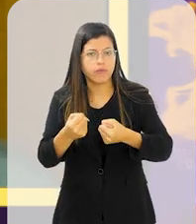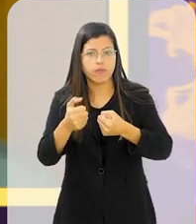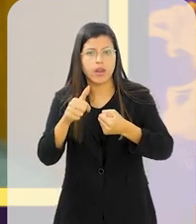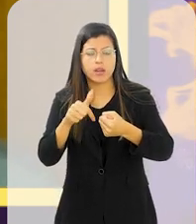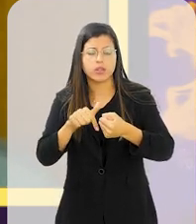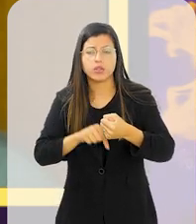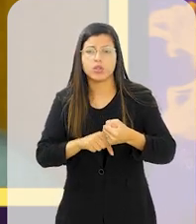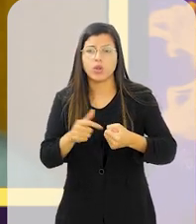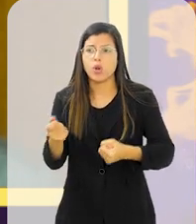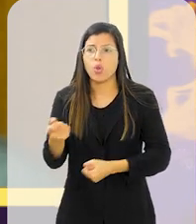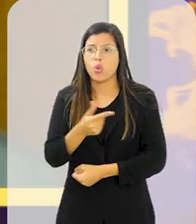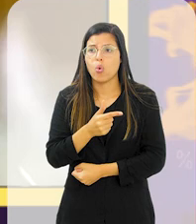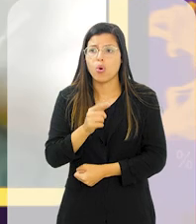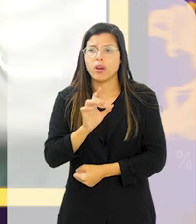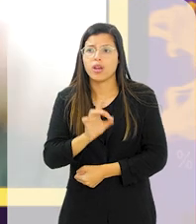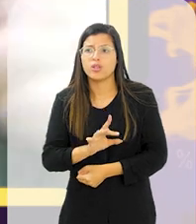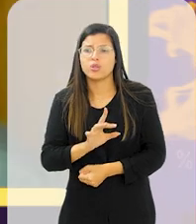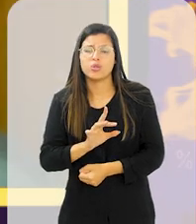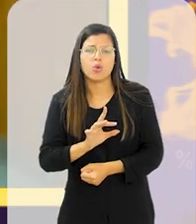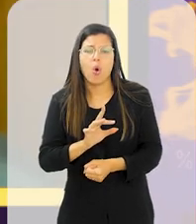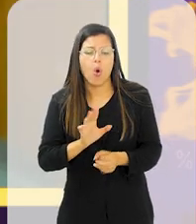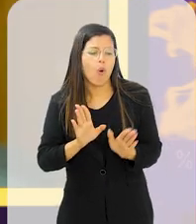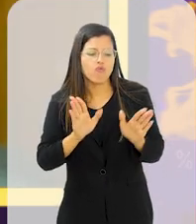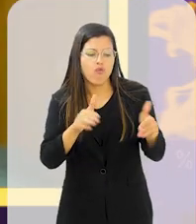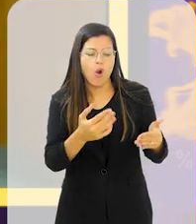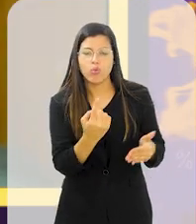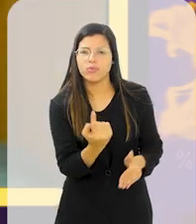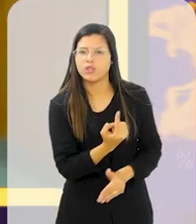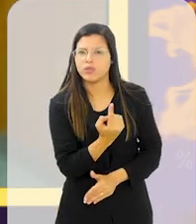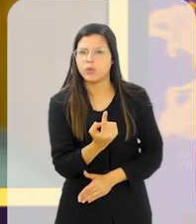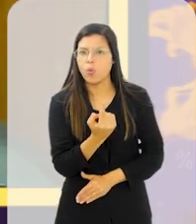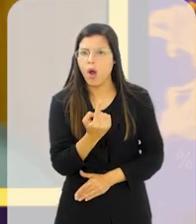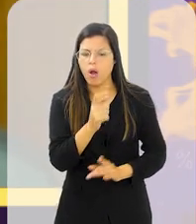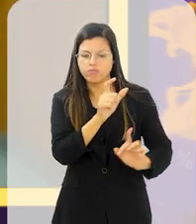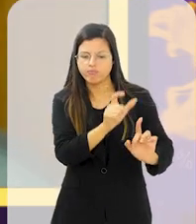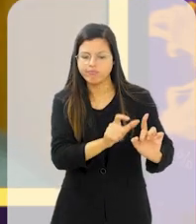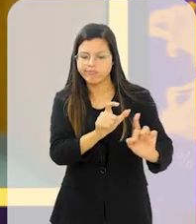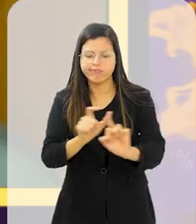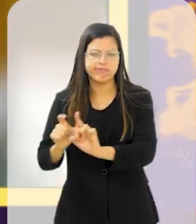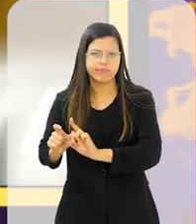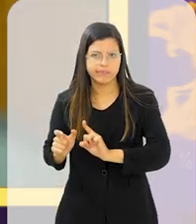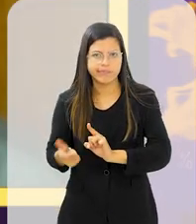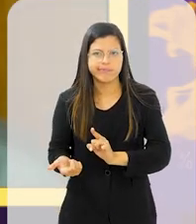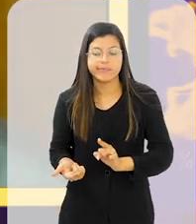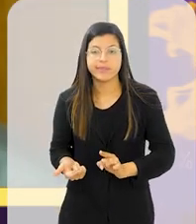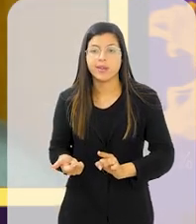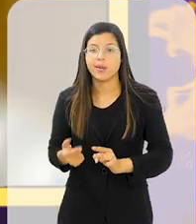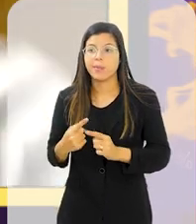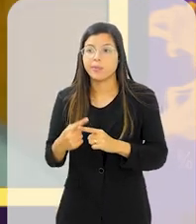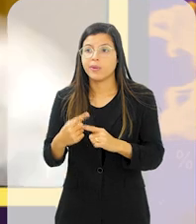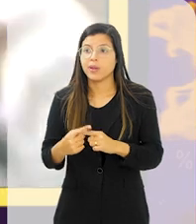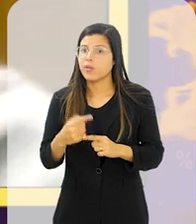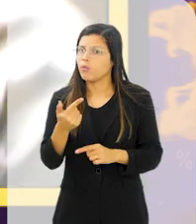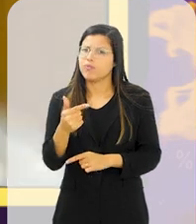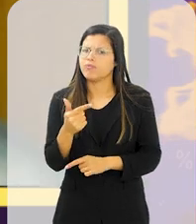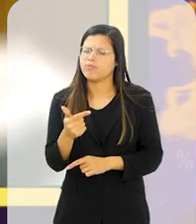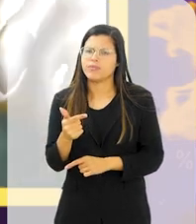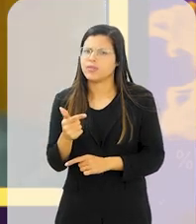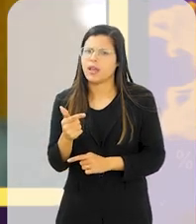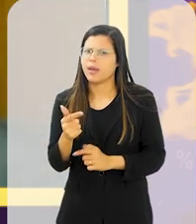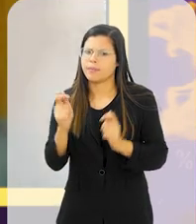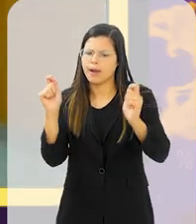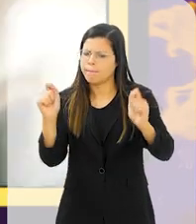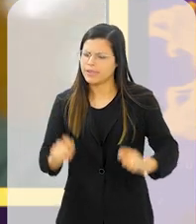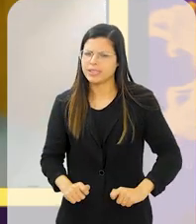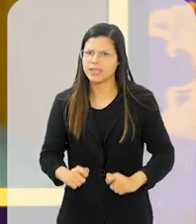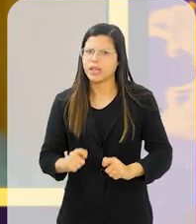com o futebol do que ficar apostando muito no talento individual. Porque o talento individual não tem a personalidade